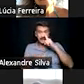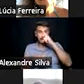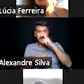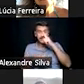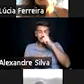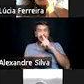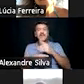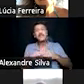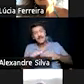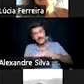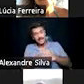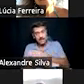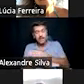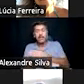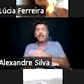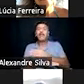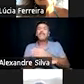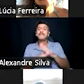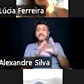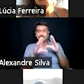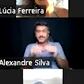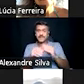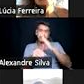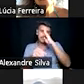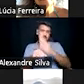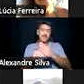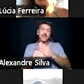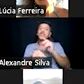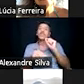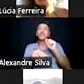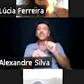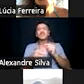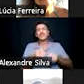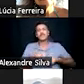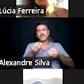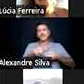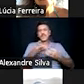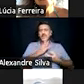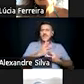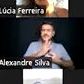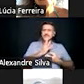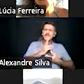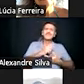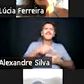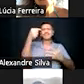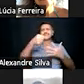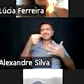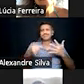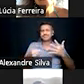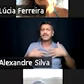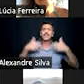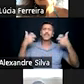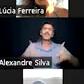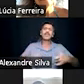vai intervir diretamente na produção do conhecimento. Nós temos inúmeros relatos de proibição